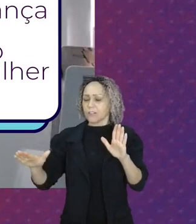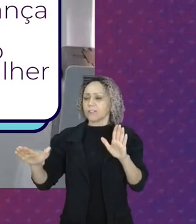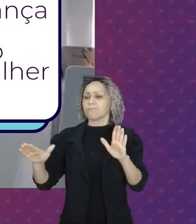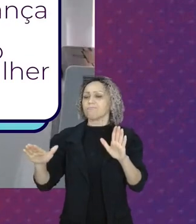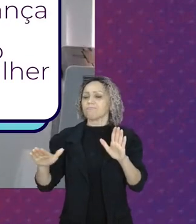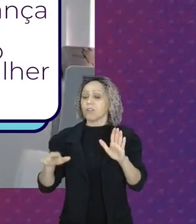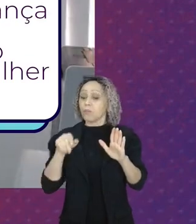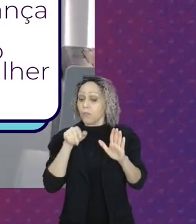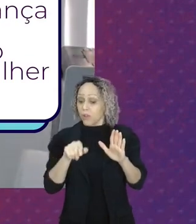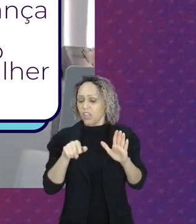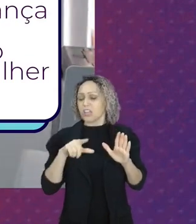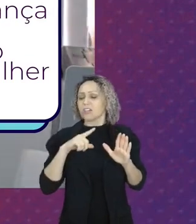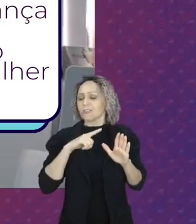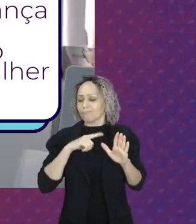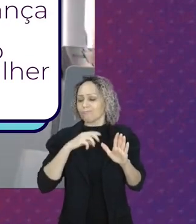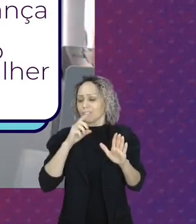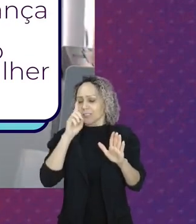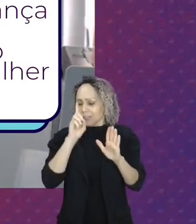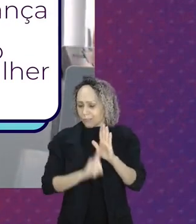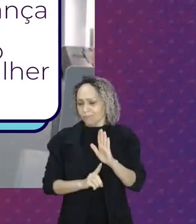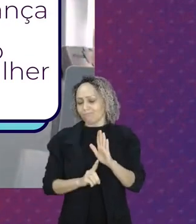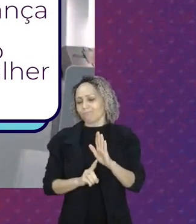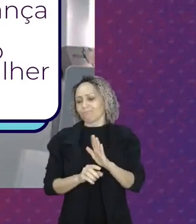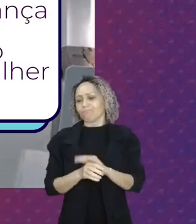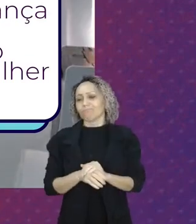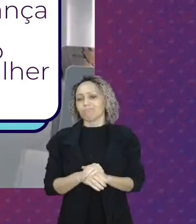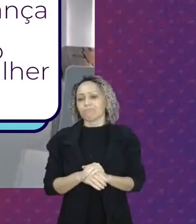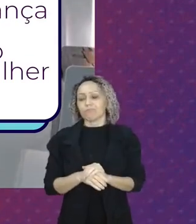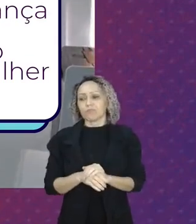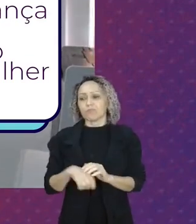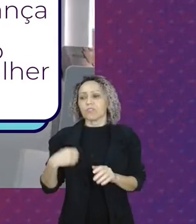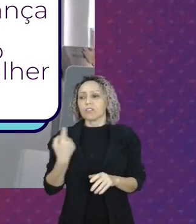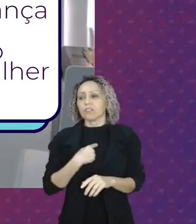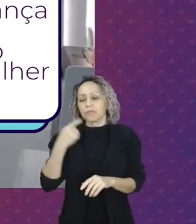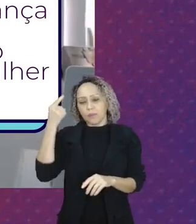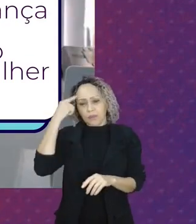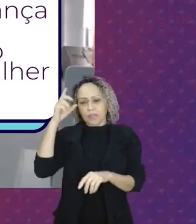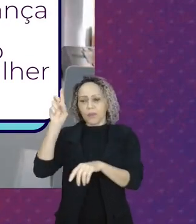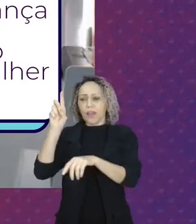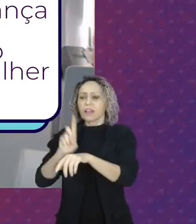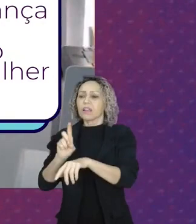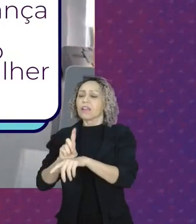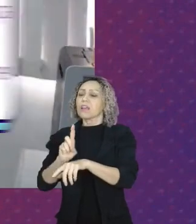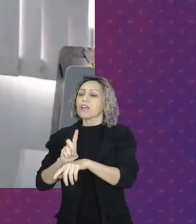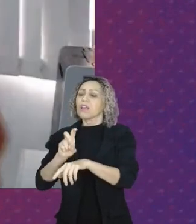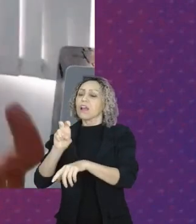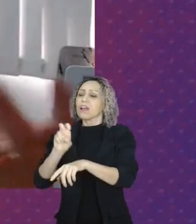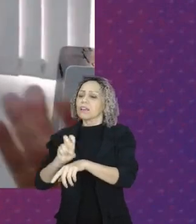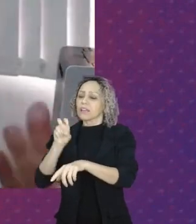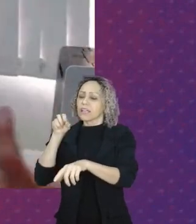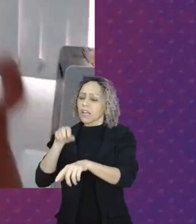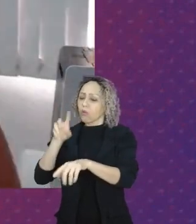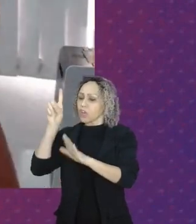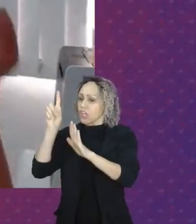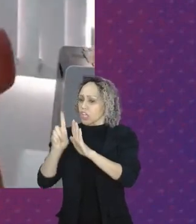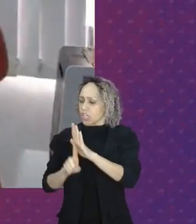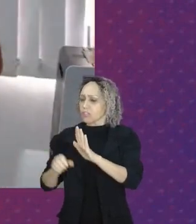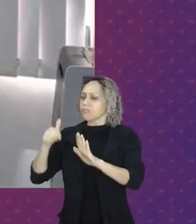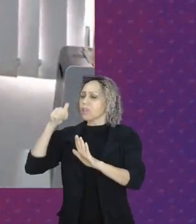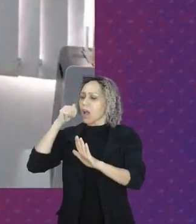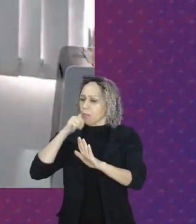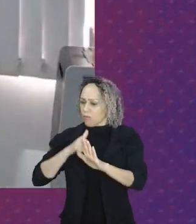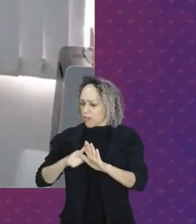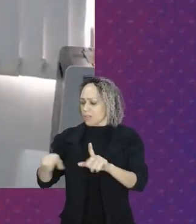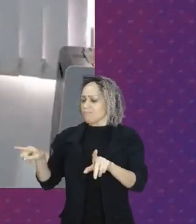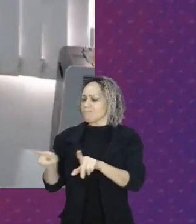de direitos, mas pensando também como um direito da mulher, como uma ferramenta de emancipação e de autonomia